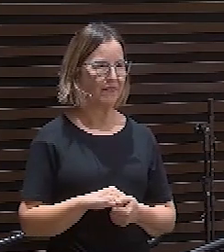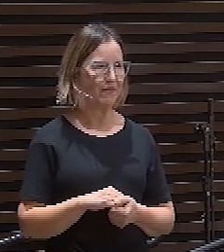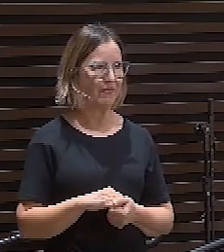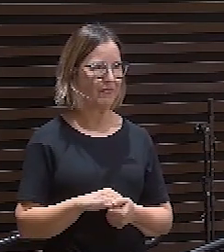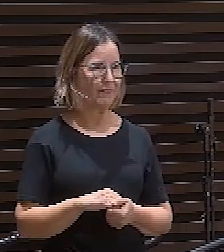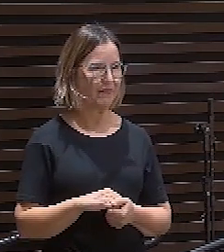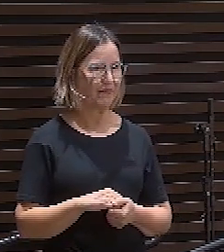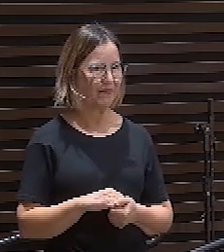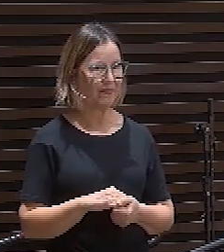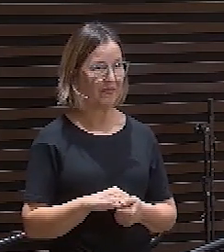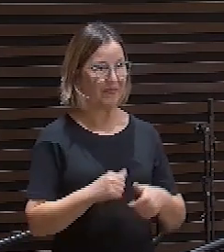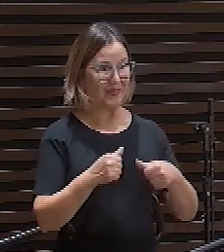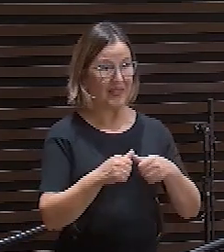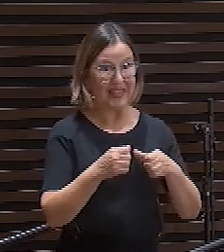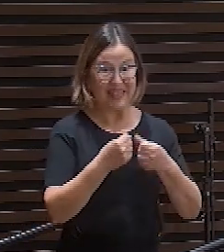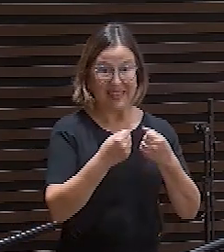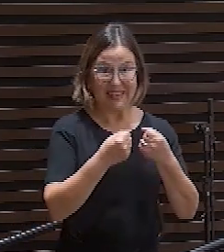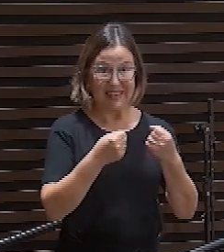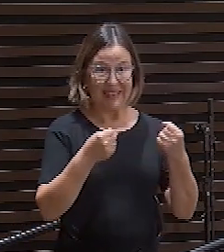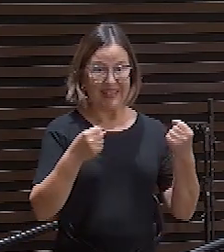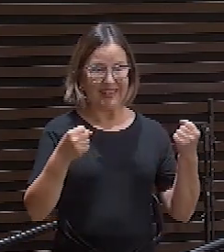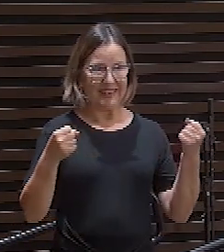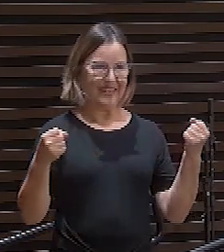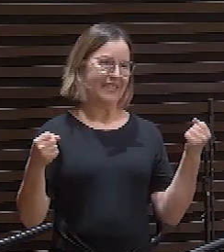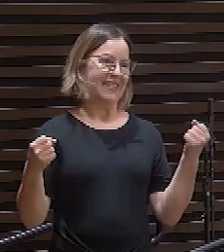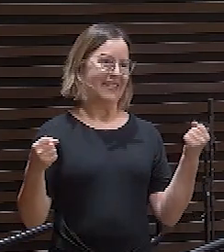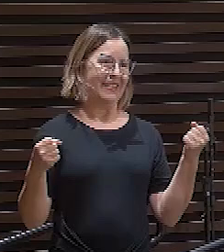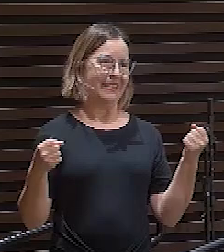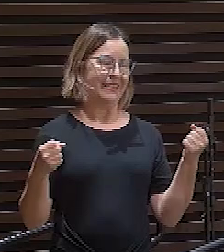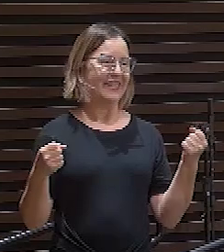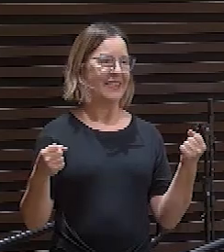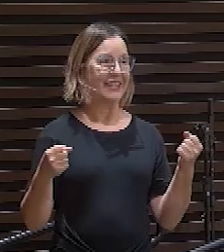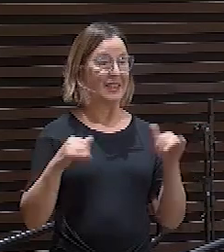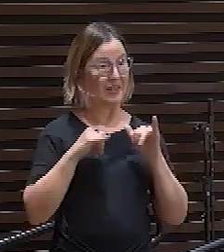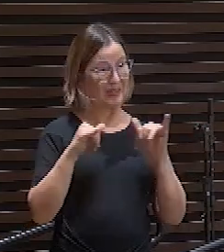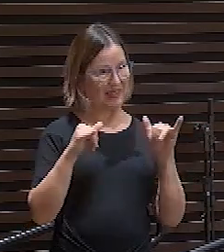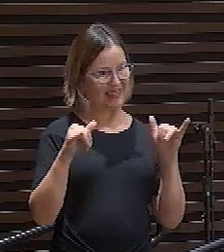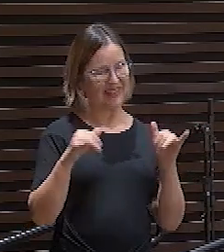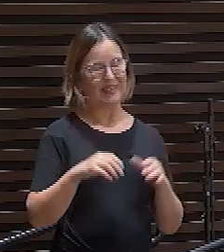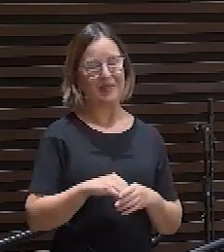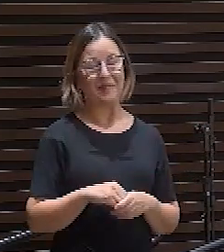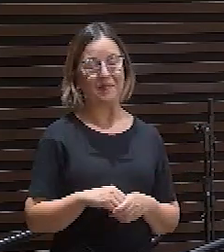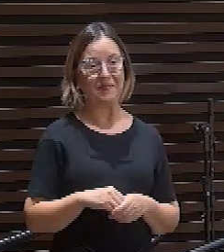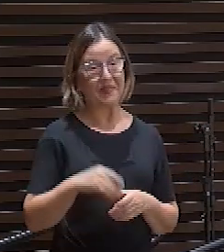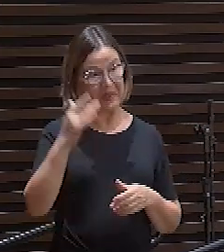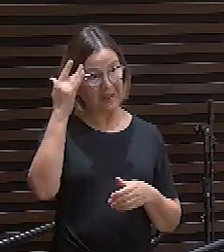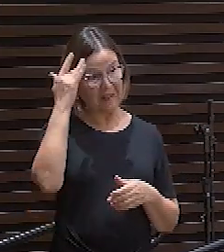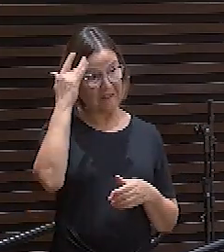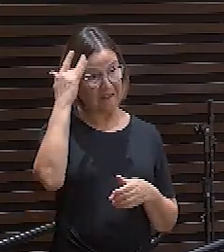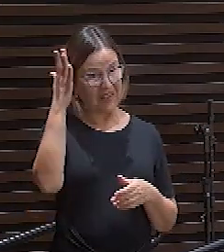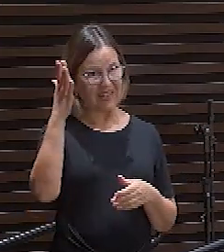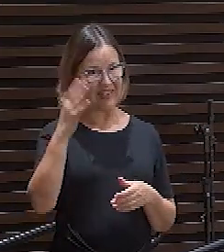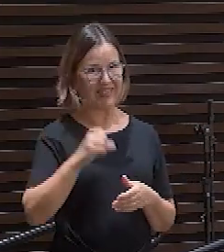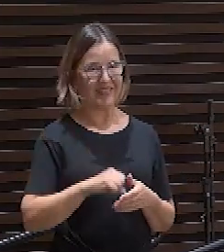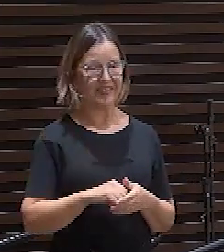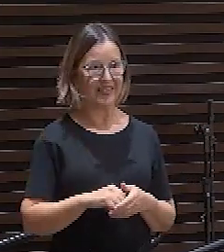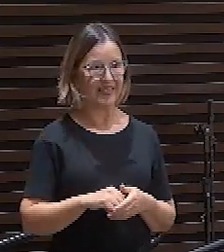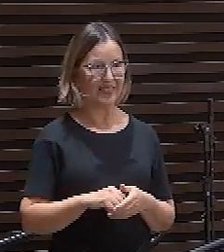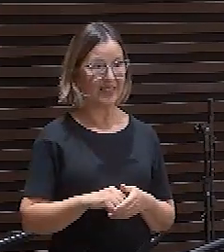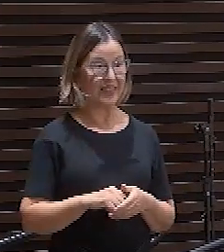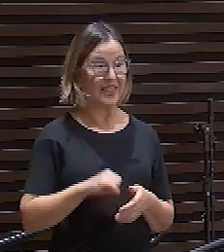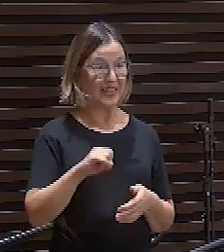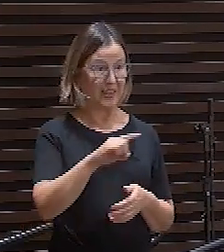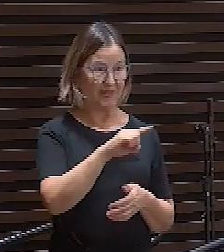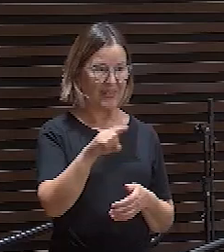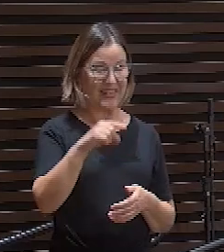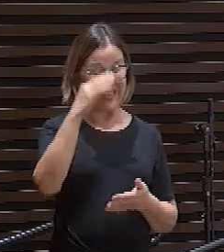E essa é a grande sacada que Deus deixou para nós. Porque aí fica fácil. Quando você crê no Senhor